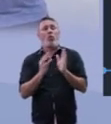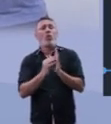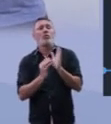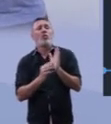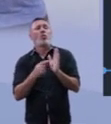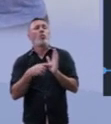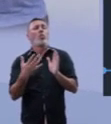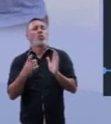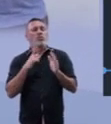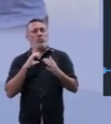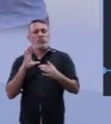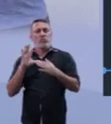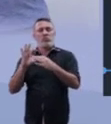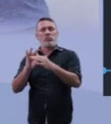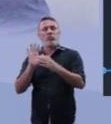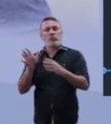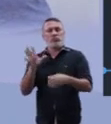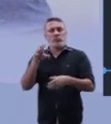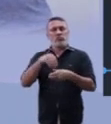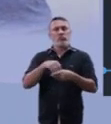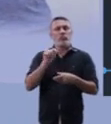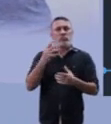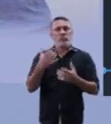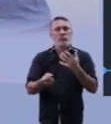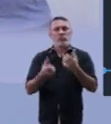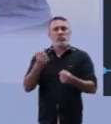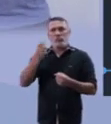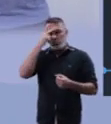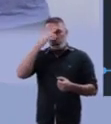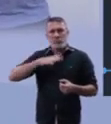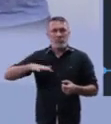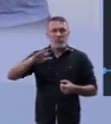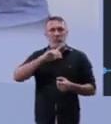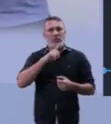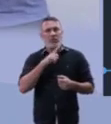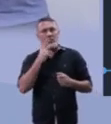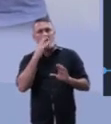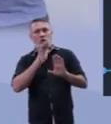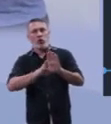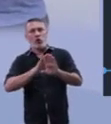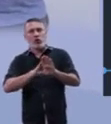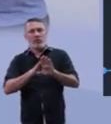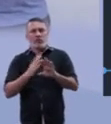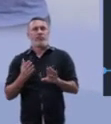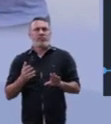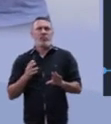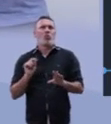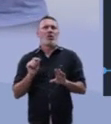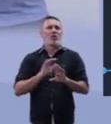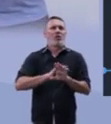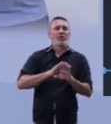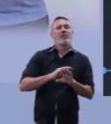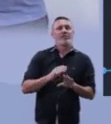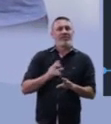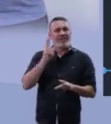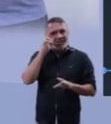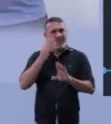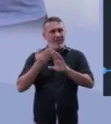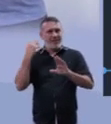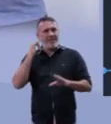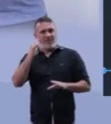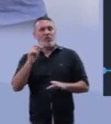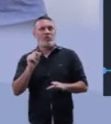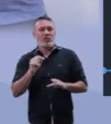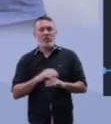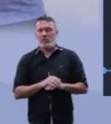conteúdos que é vinculado em sites que favorece a adesão dos internautas em certos viés ideológicos. Ou seja, lembra